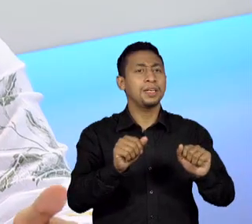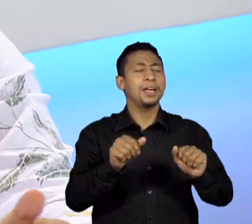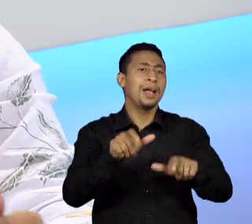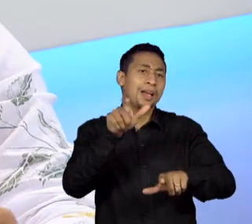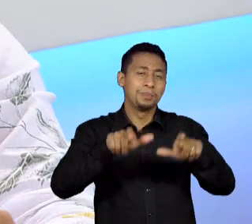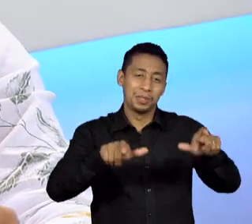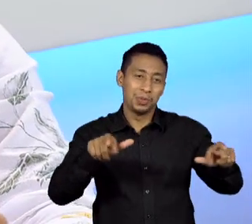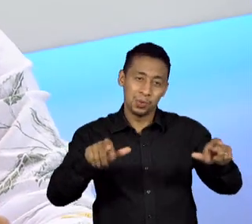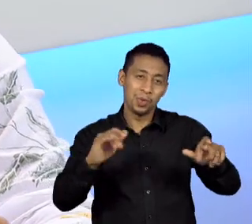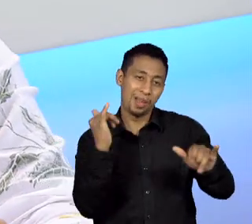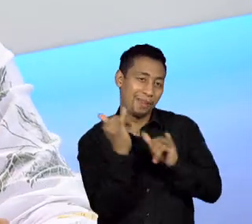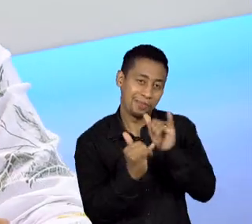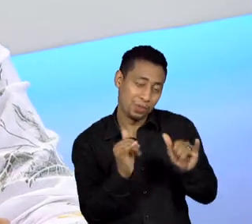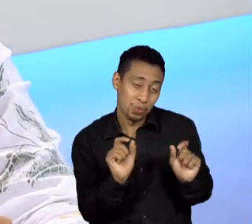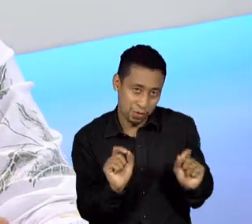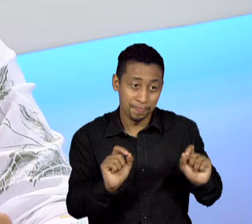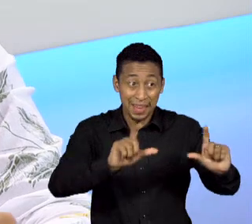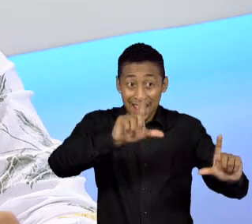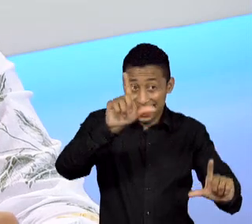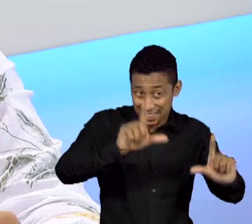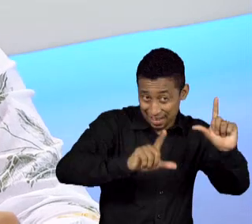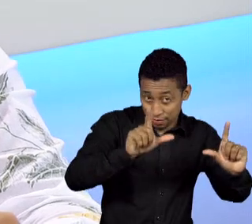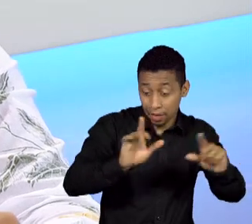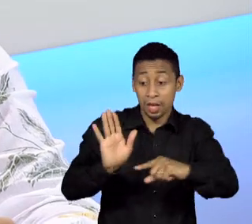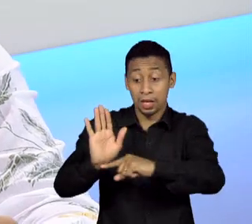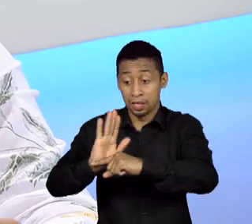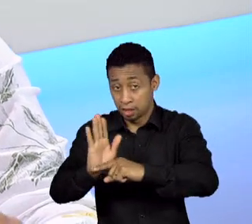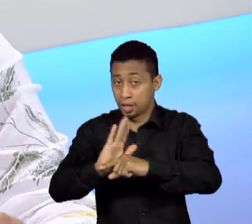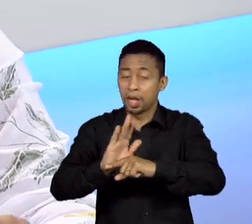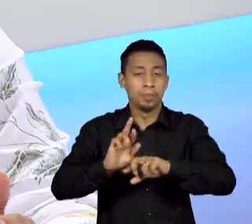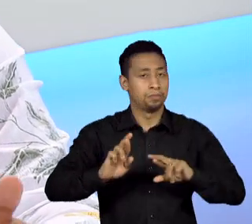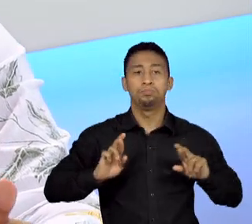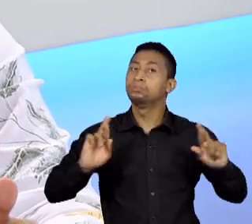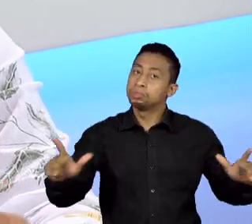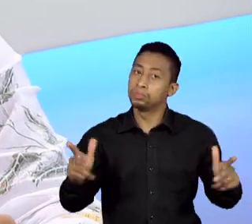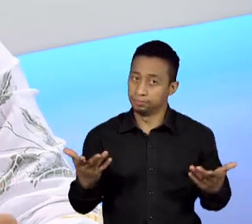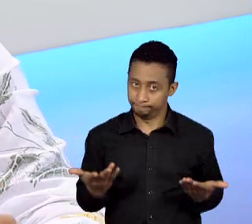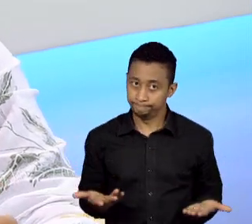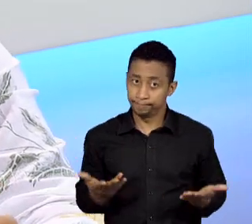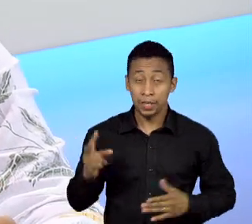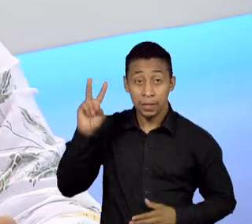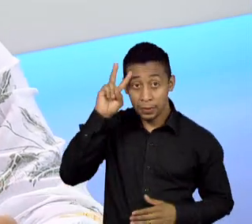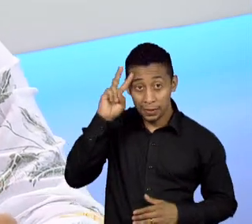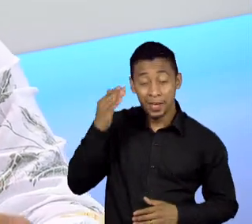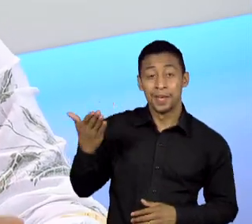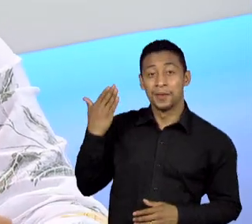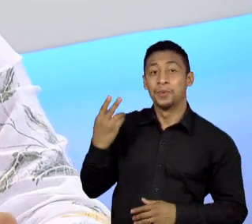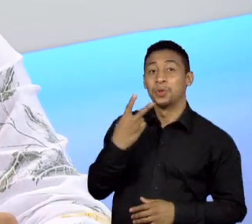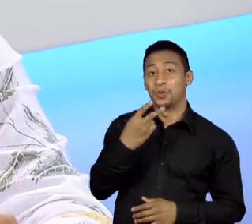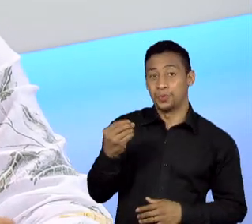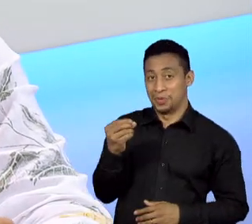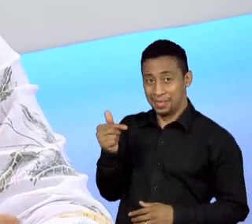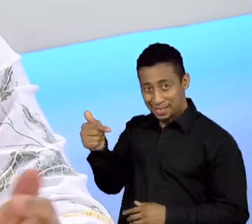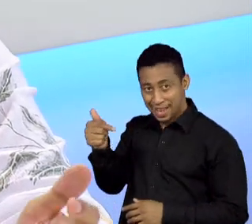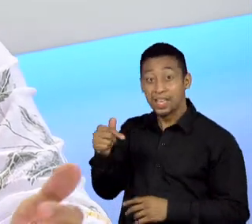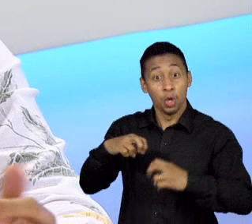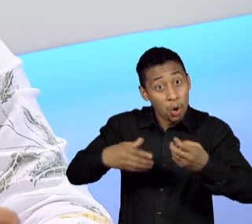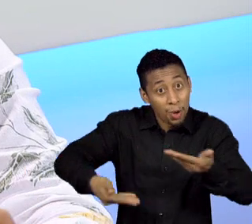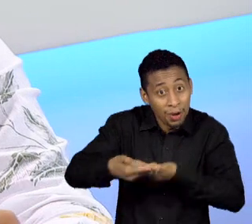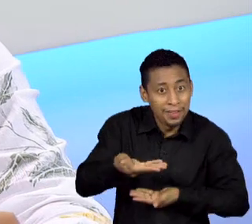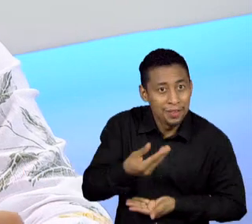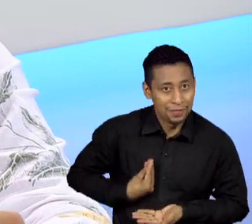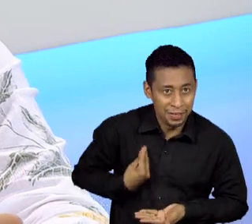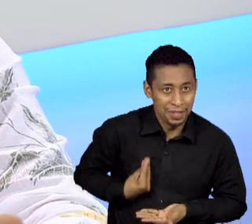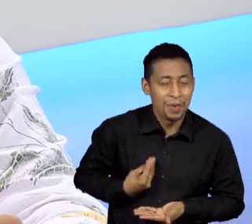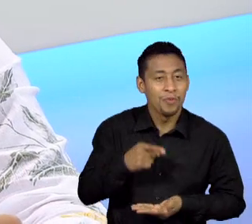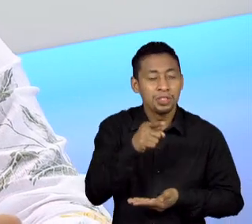TV é uma coisa, fazer cinema é outra. E eu lembro que no Roda Viva em 2007, você, questionado sobre isso, você falou, olha, para mim é tudo a